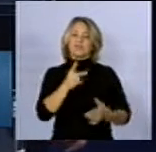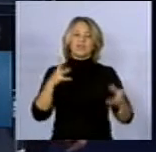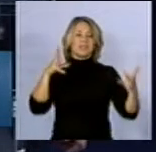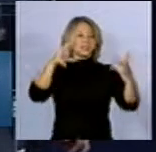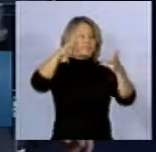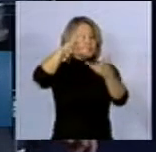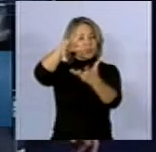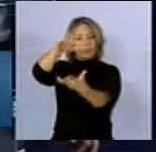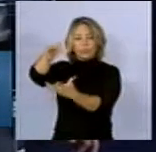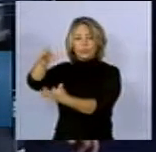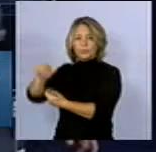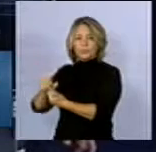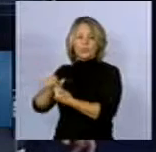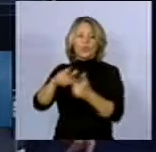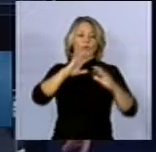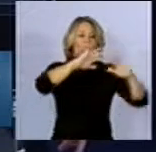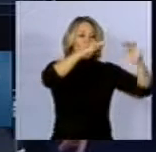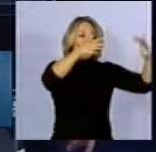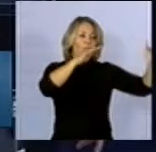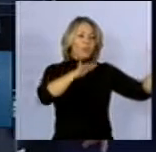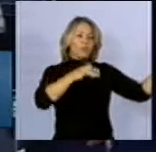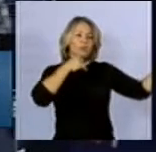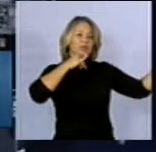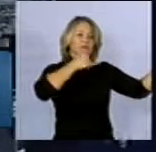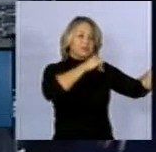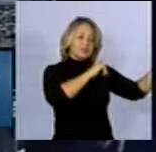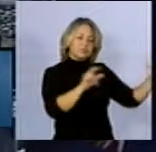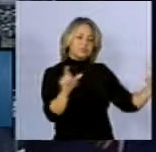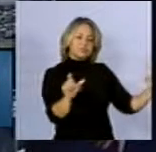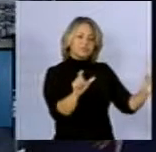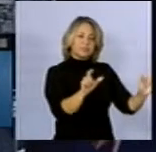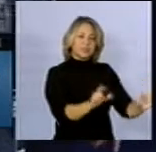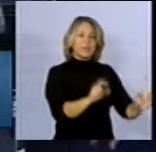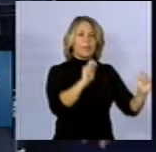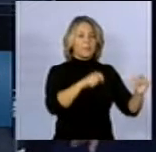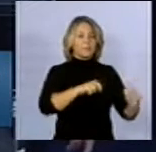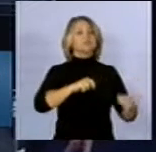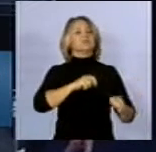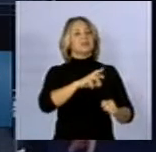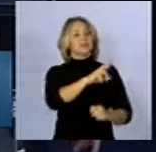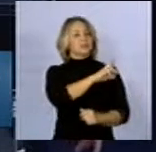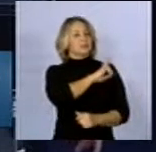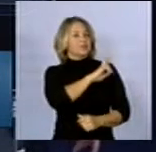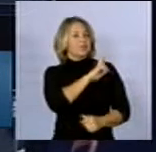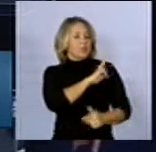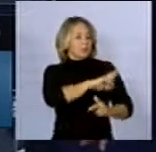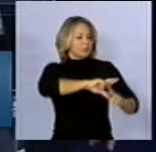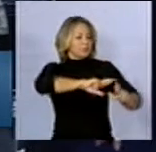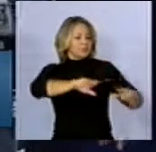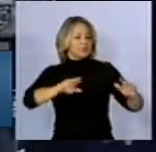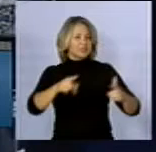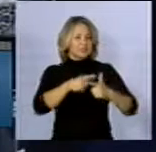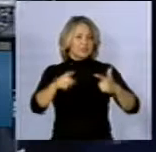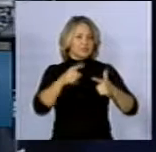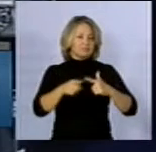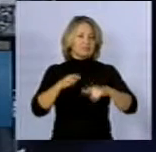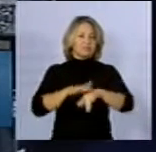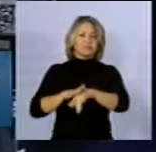todo os campos de baixa frequência podem ser responsáveis por centenas de casos.